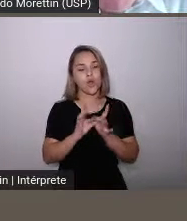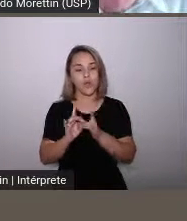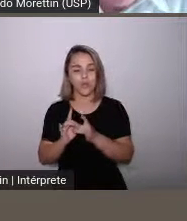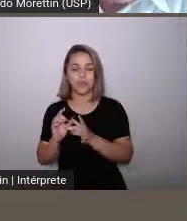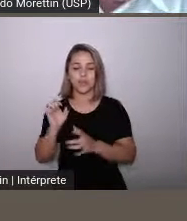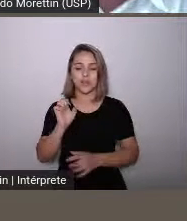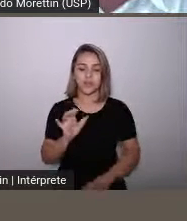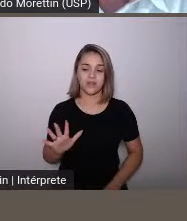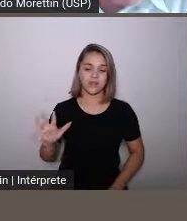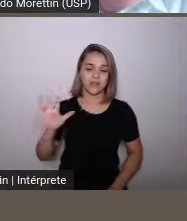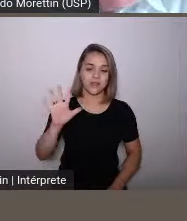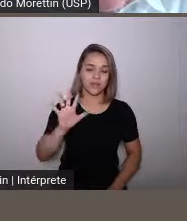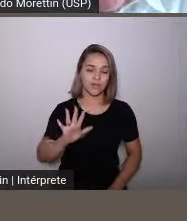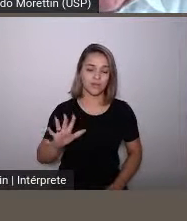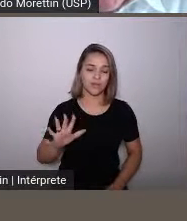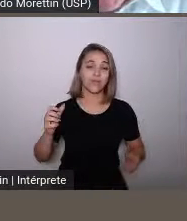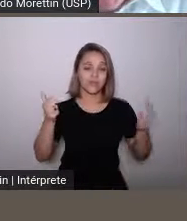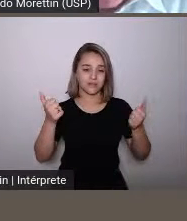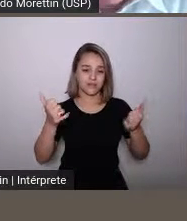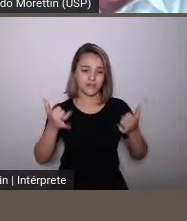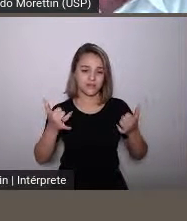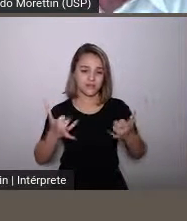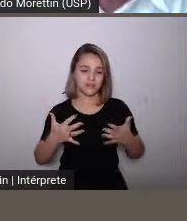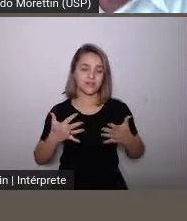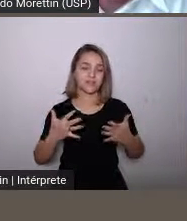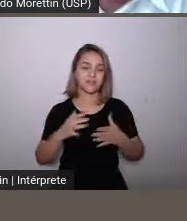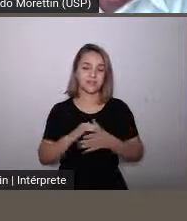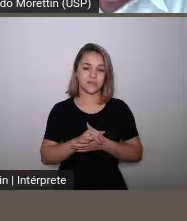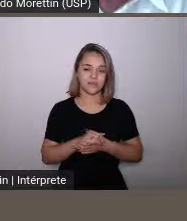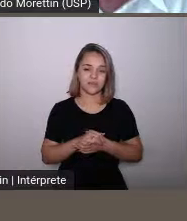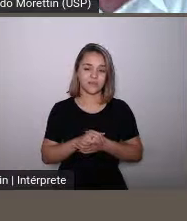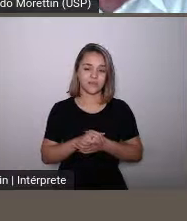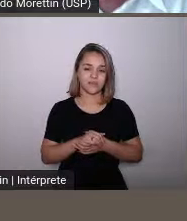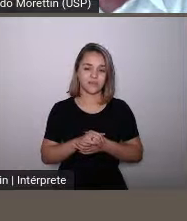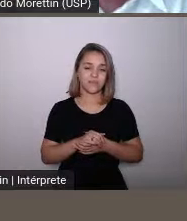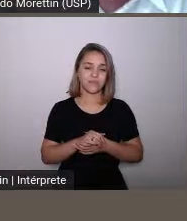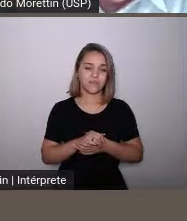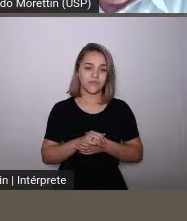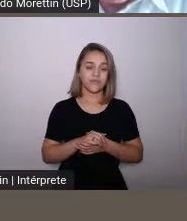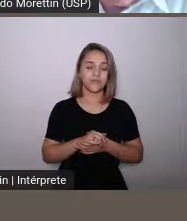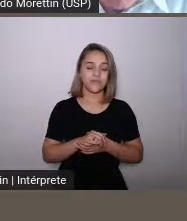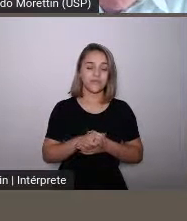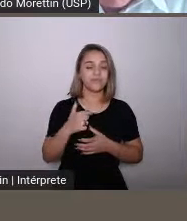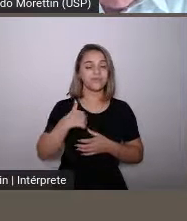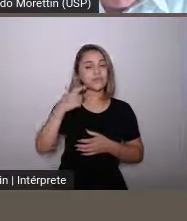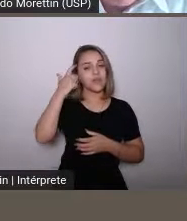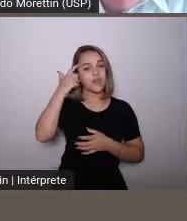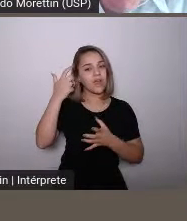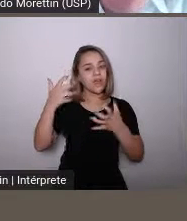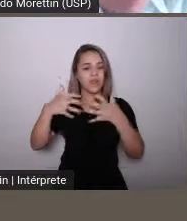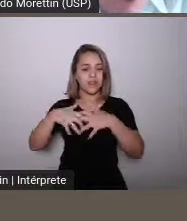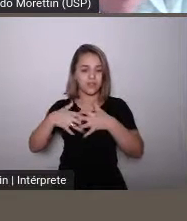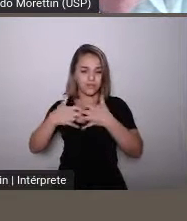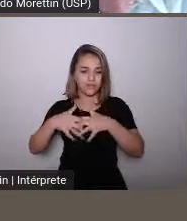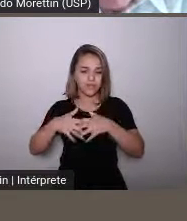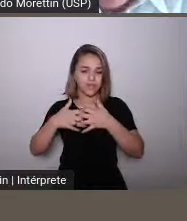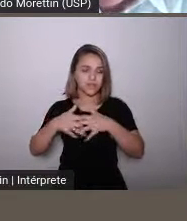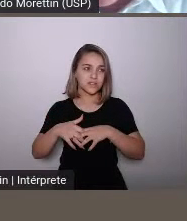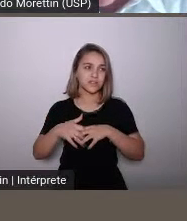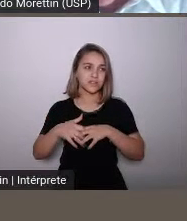explicação, eu chegarei a ela. Aqui as reflexões se fizeram no